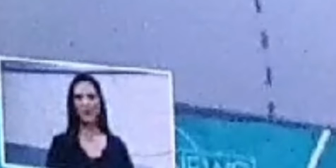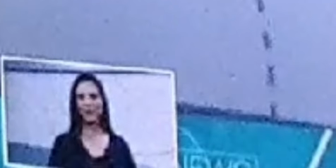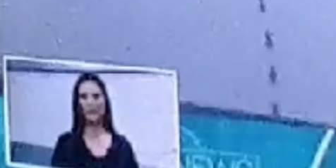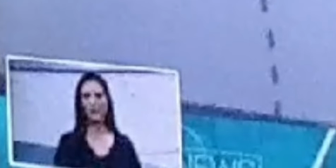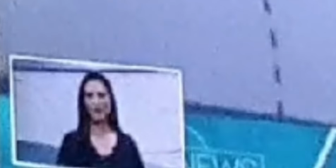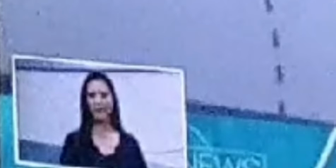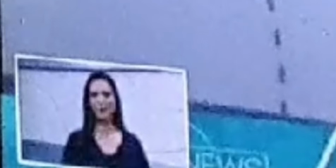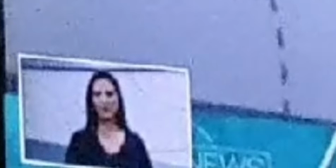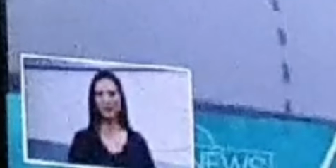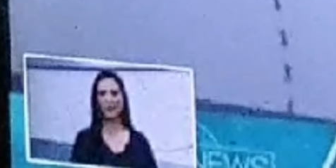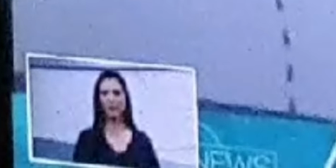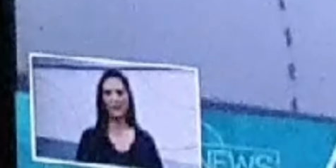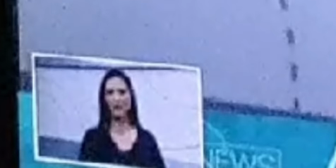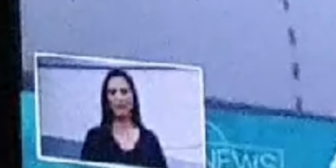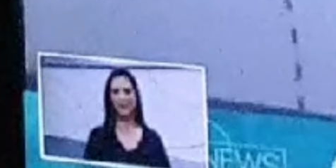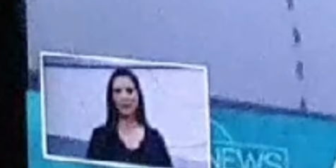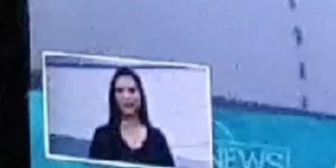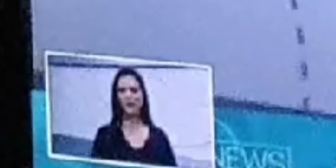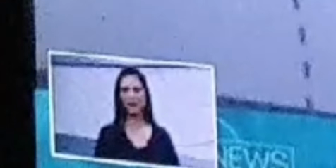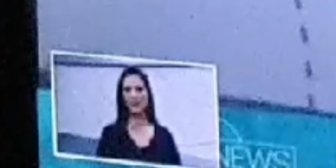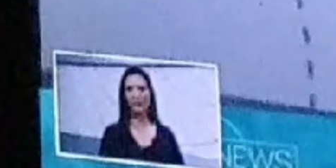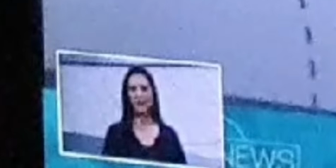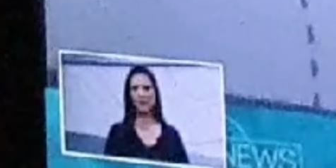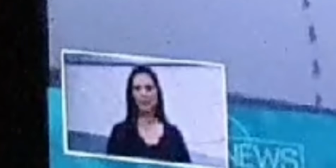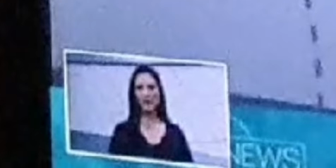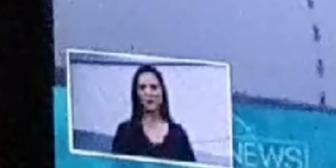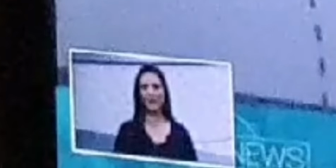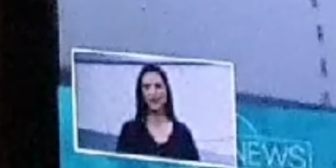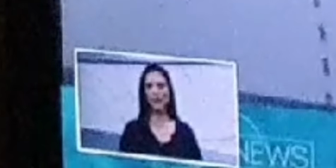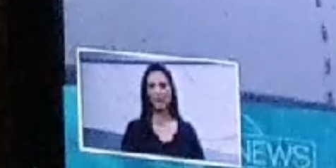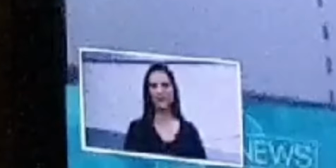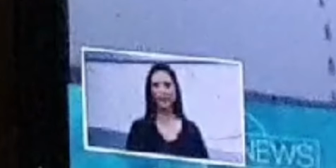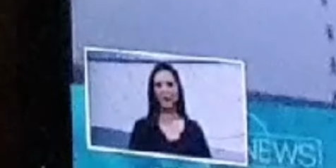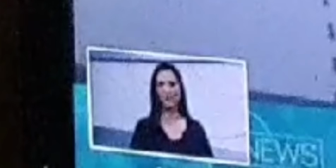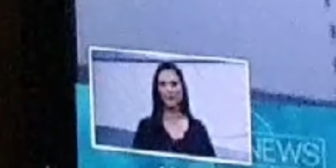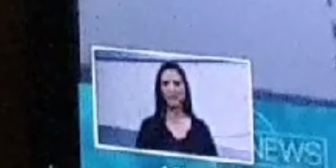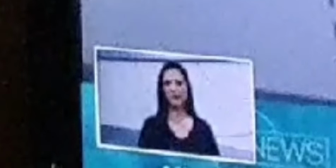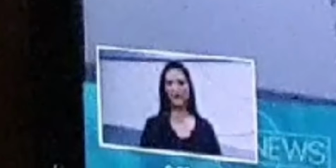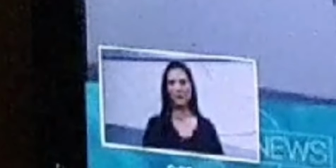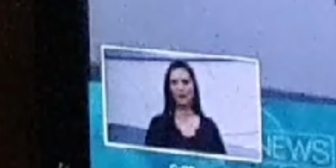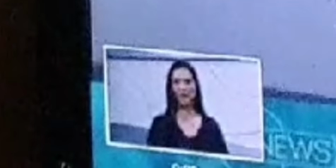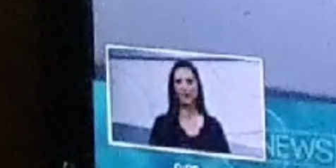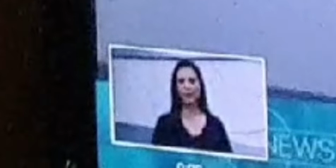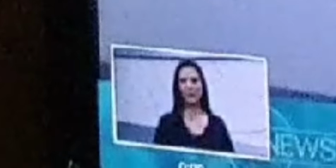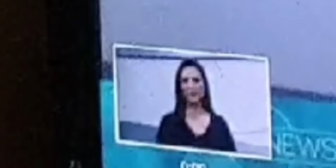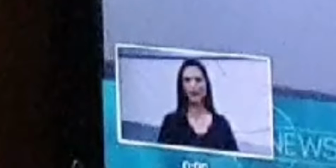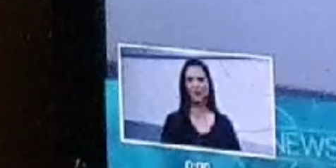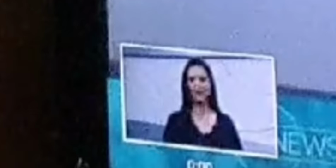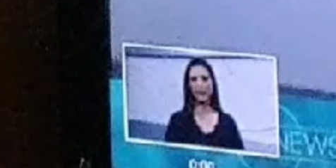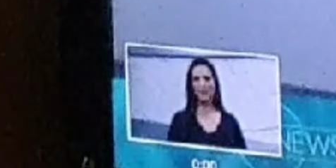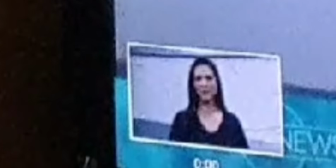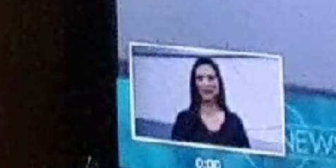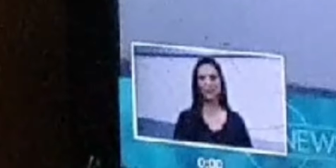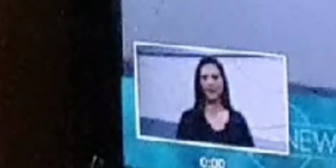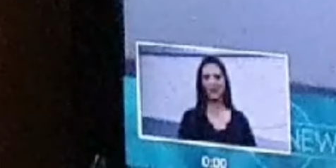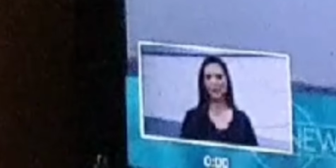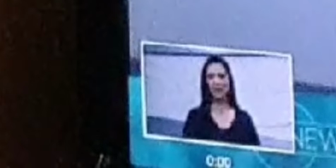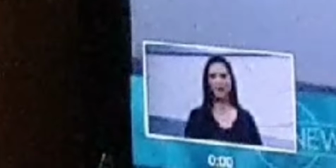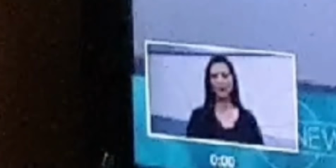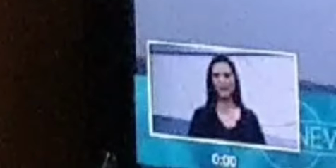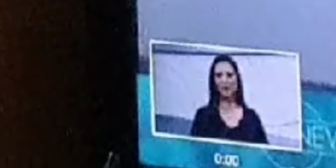Agora você vai ver um vídeo inédito da delação em que o ex-ministro Antônio Palocci detalha esquemas de corrupção